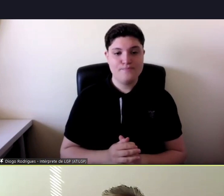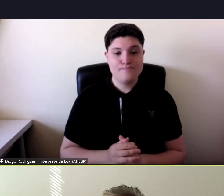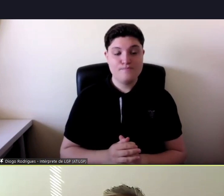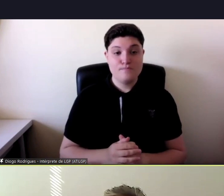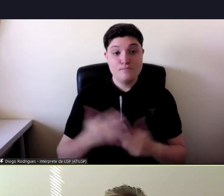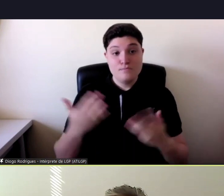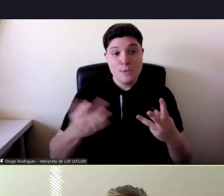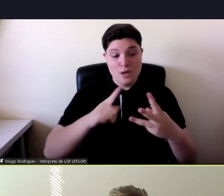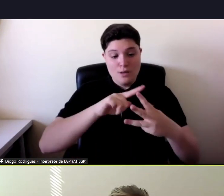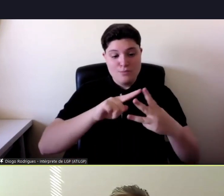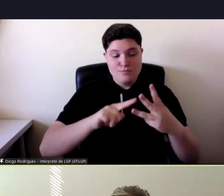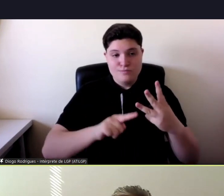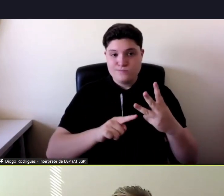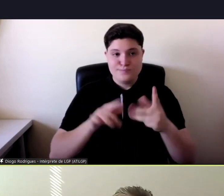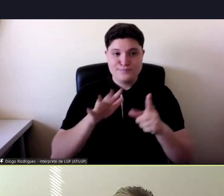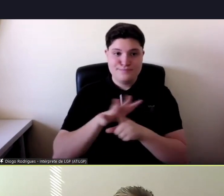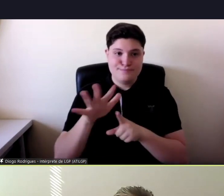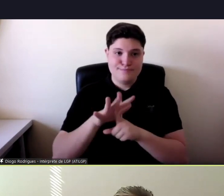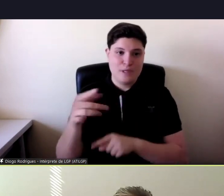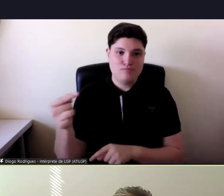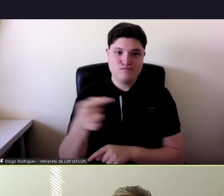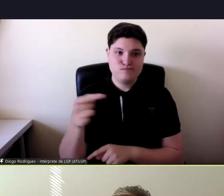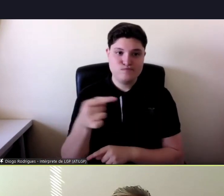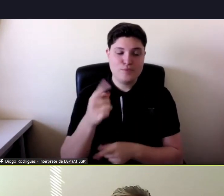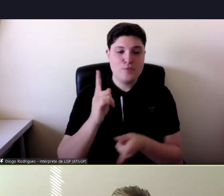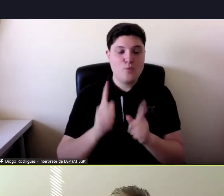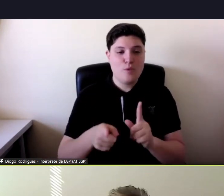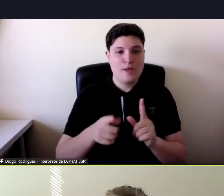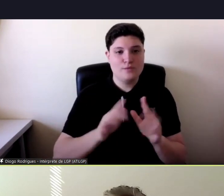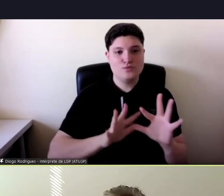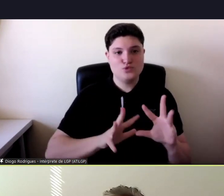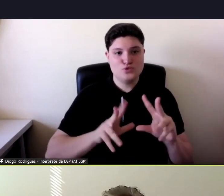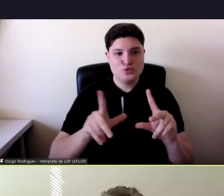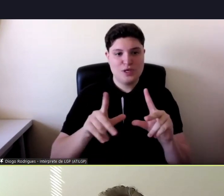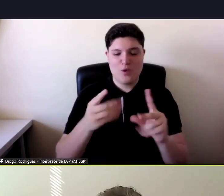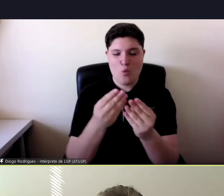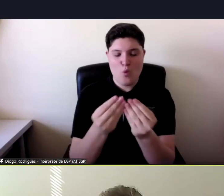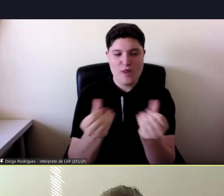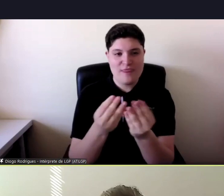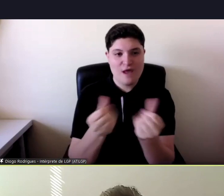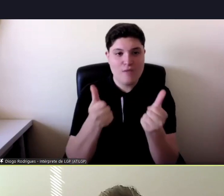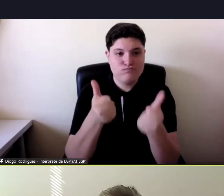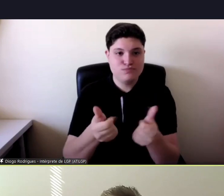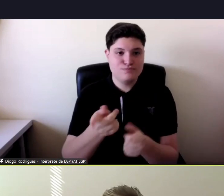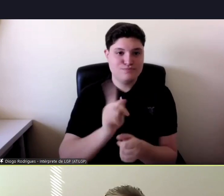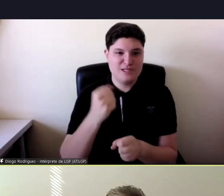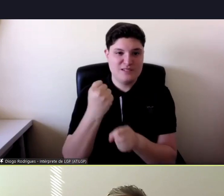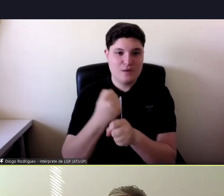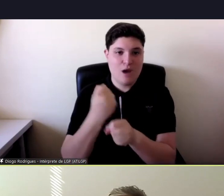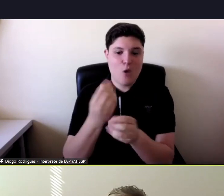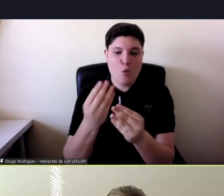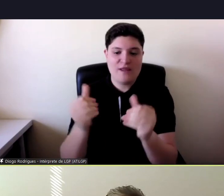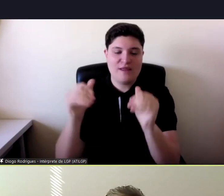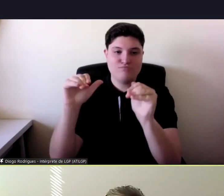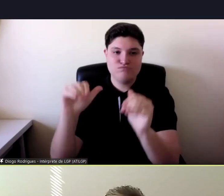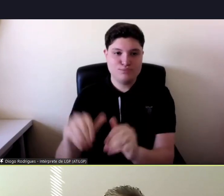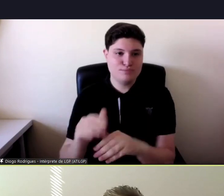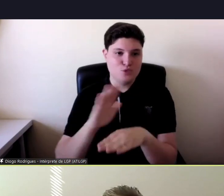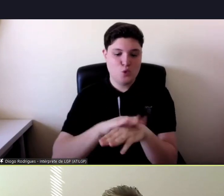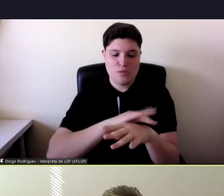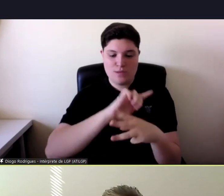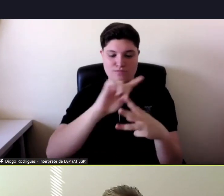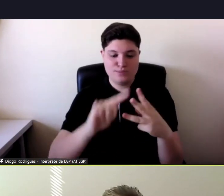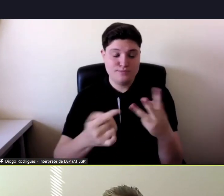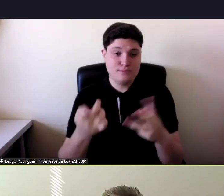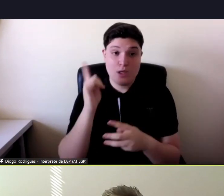impacto negativo, que é a sustentabilidade e a qualidade do próprio emprego. Por isso há que realmente